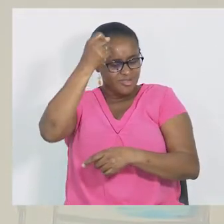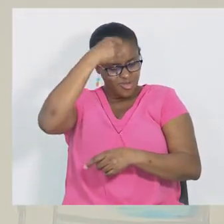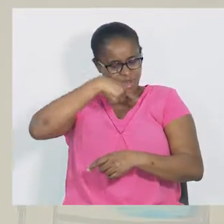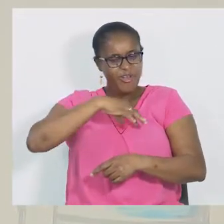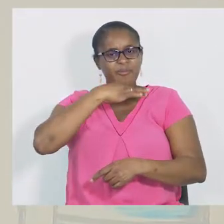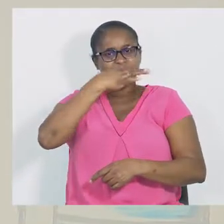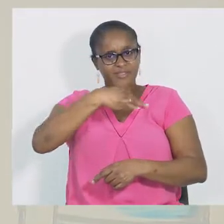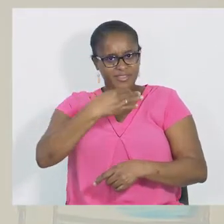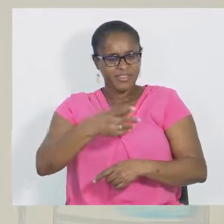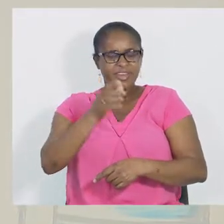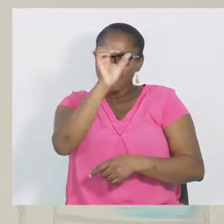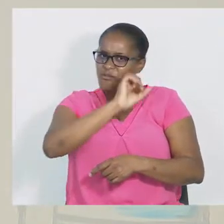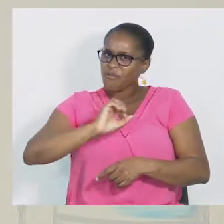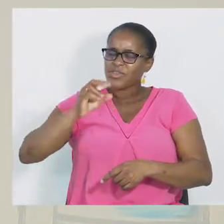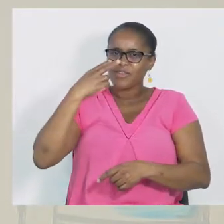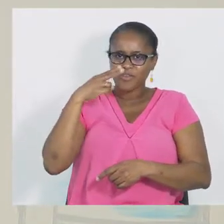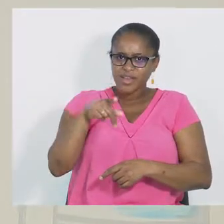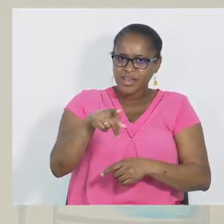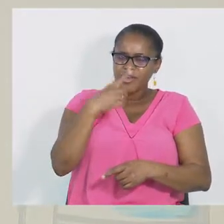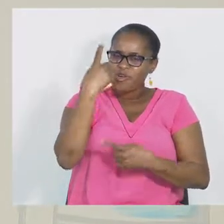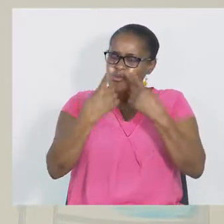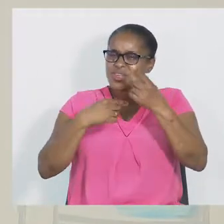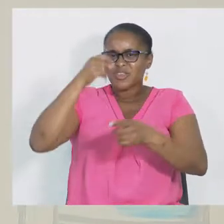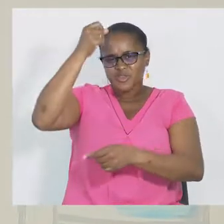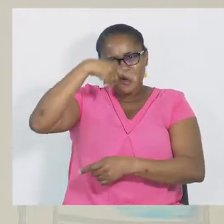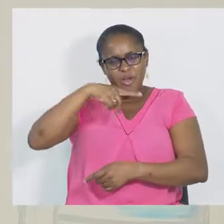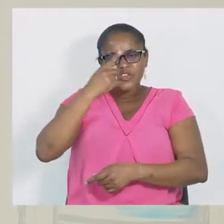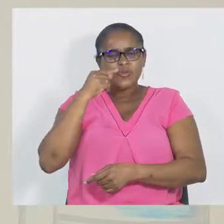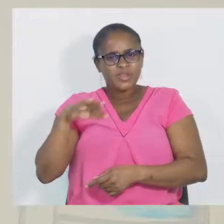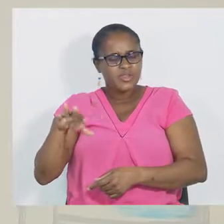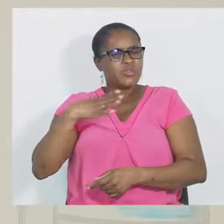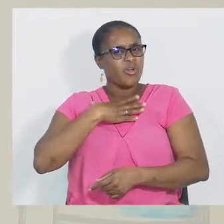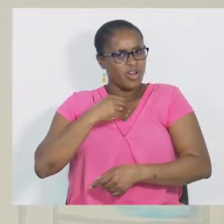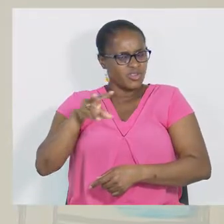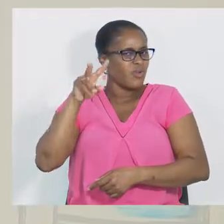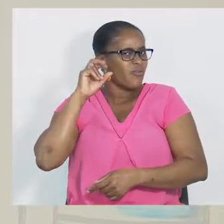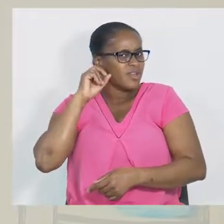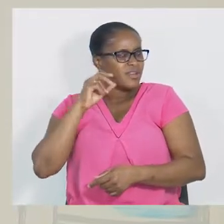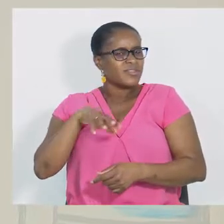meninos. Mas por que será que os meninos gostavam da Tilaia?